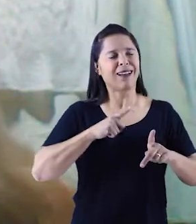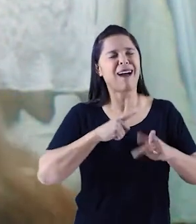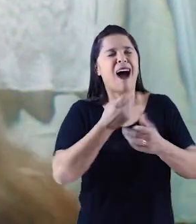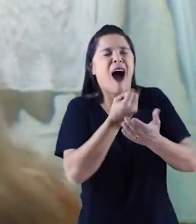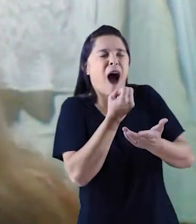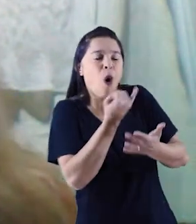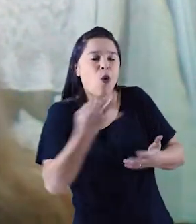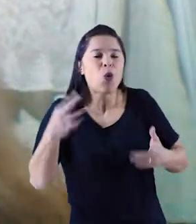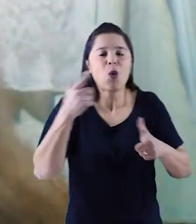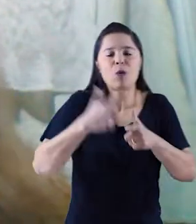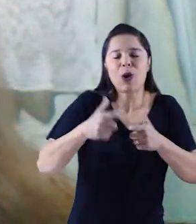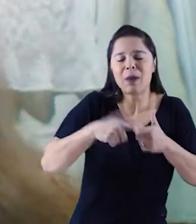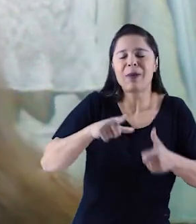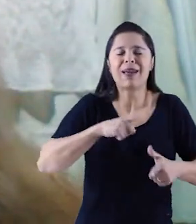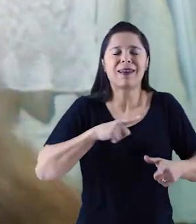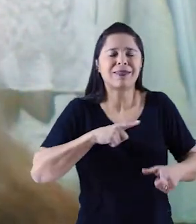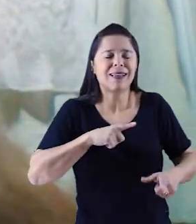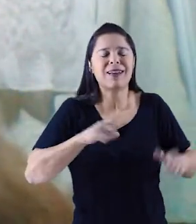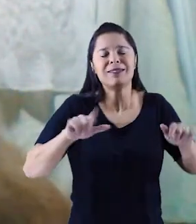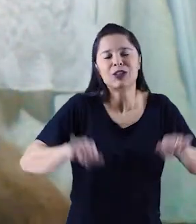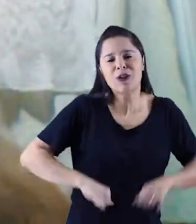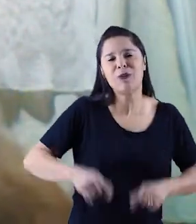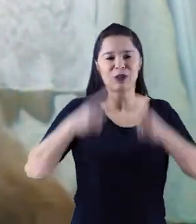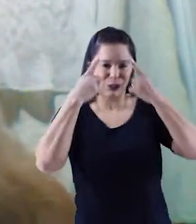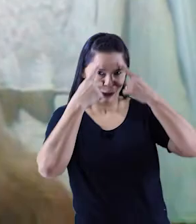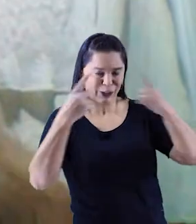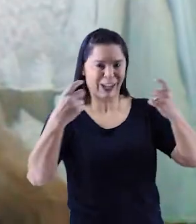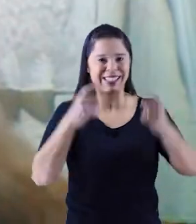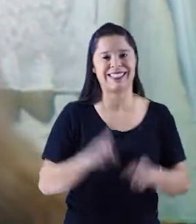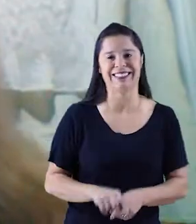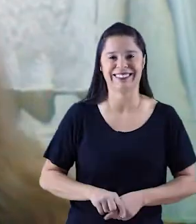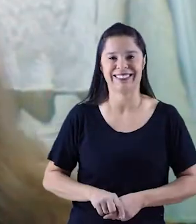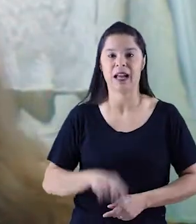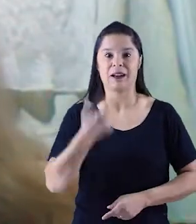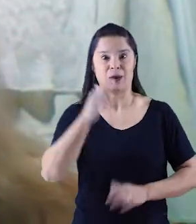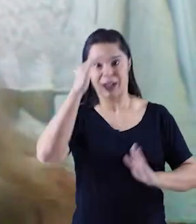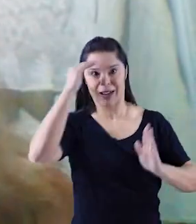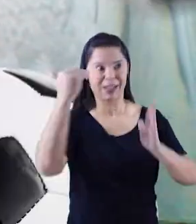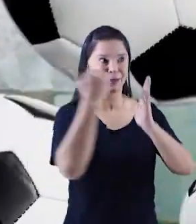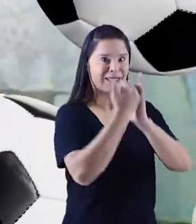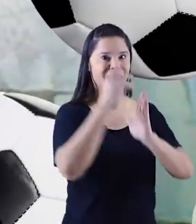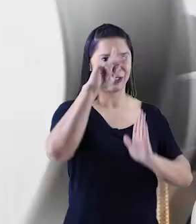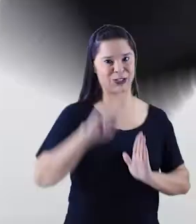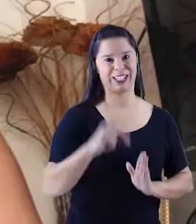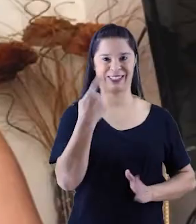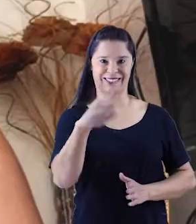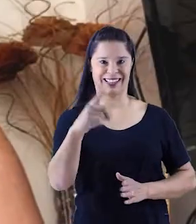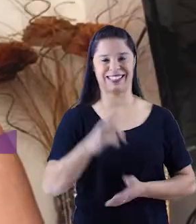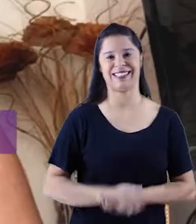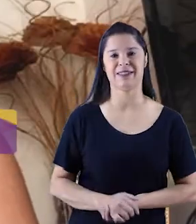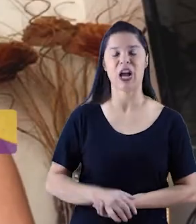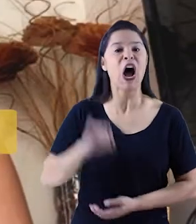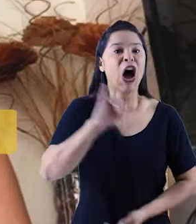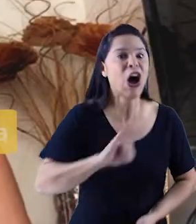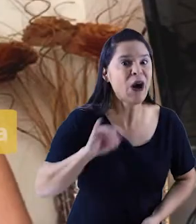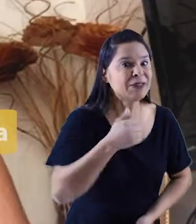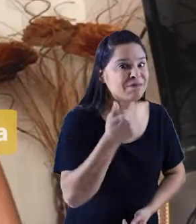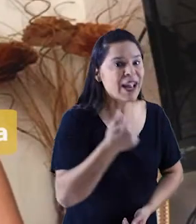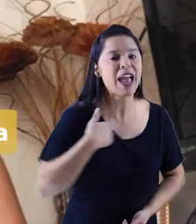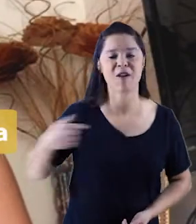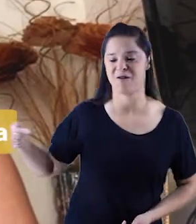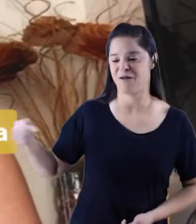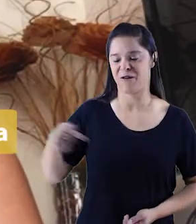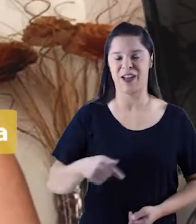ou podem sofrer violência, não é, ou violações de direito, ok? Olá, tudo bem? Hoje